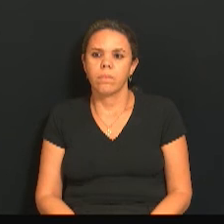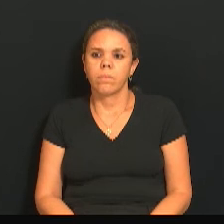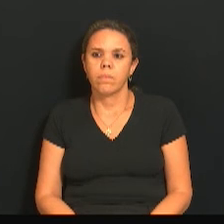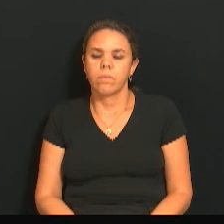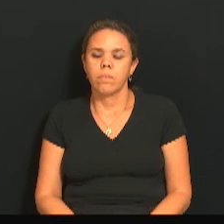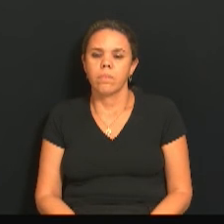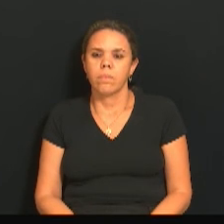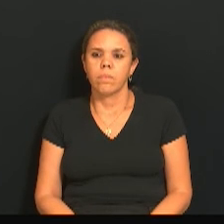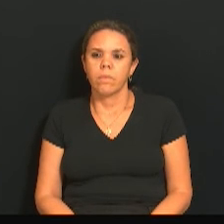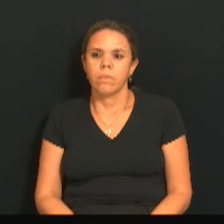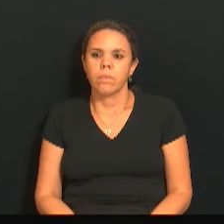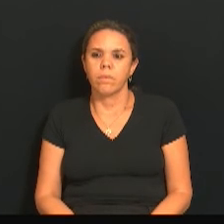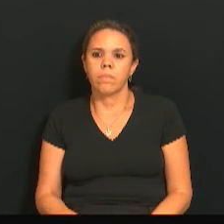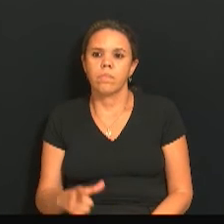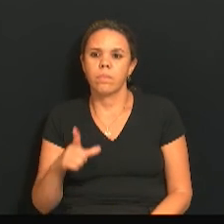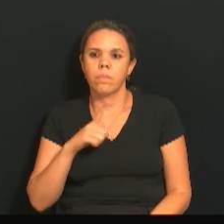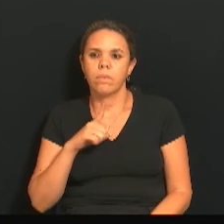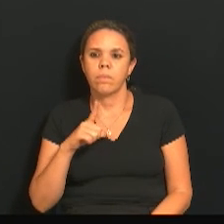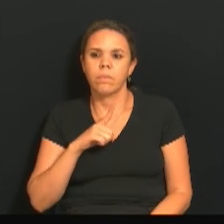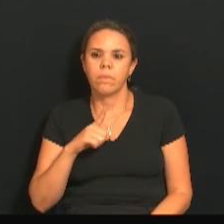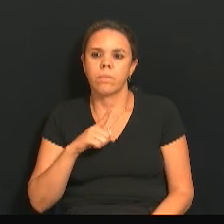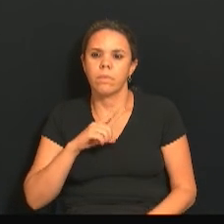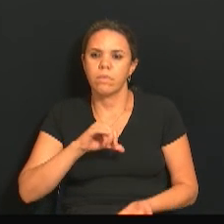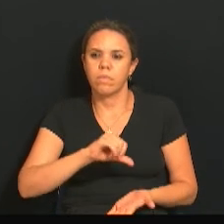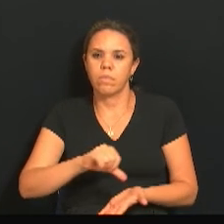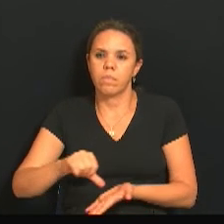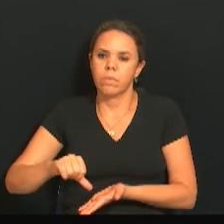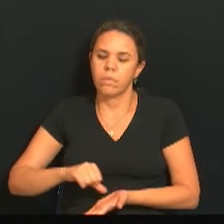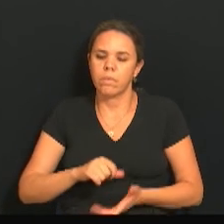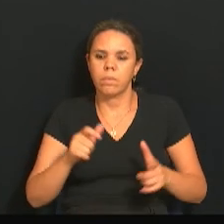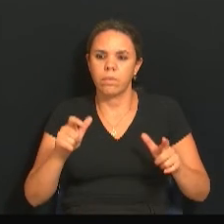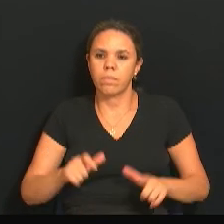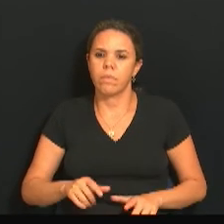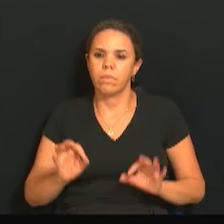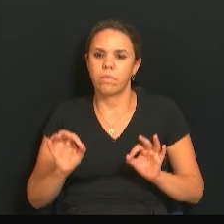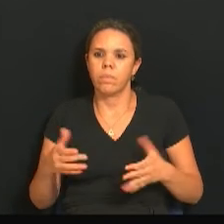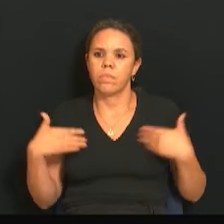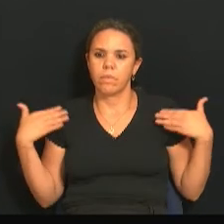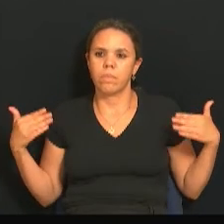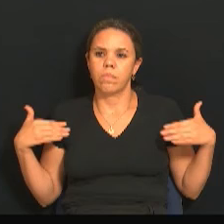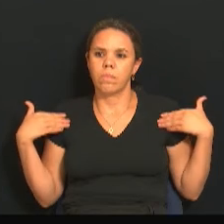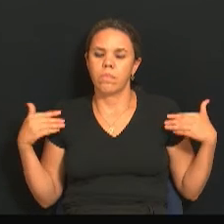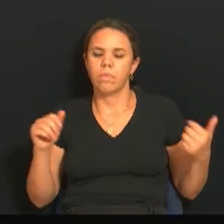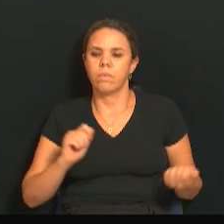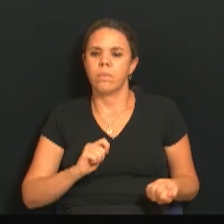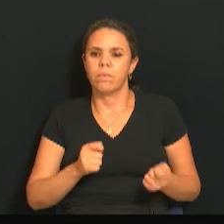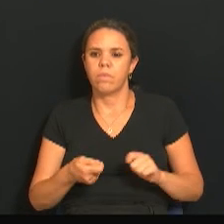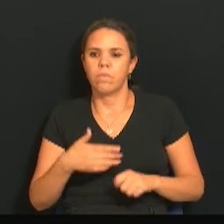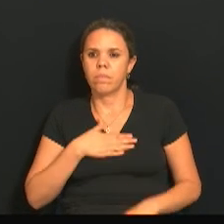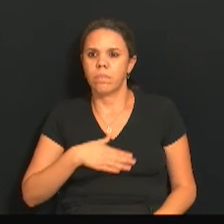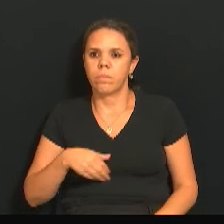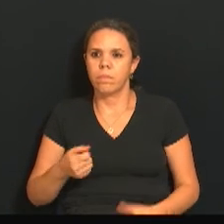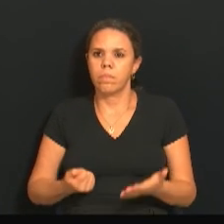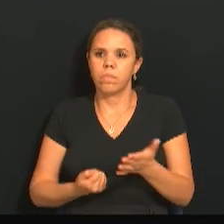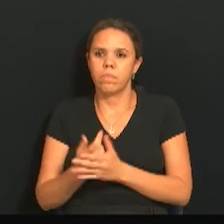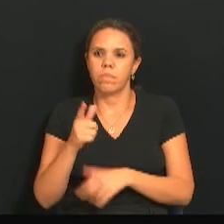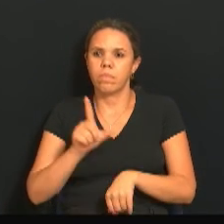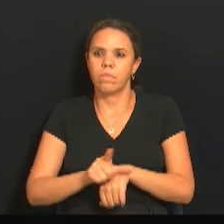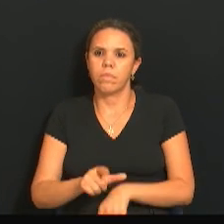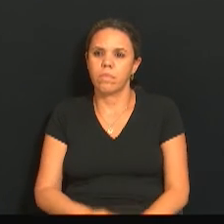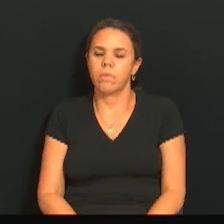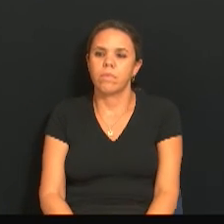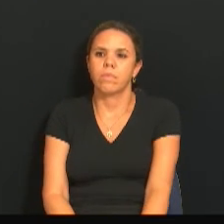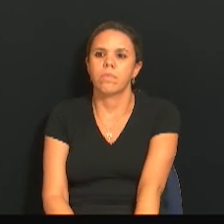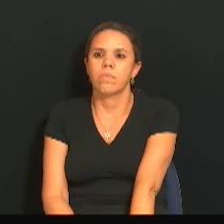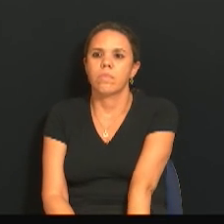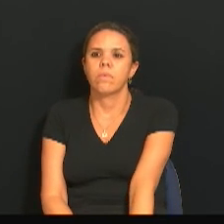tenha na região central um ambiente sempre adequado para que todos possam ir às compras, para